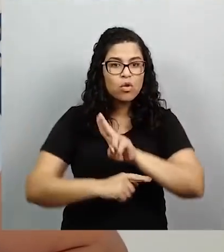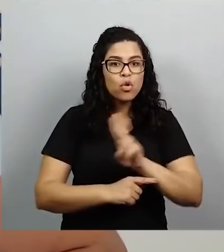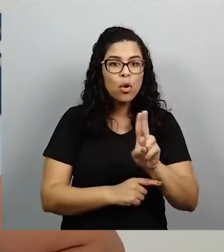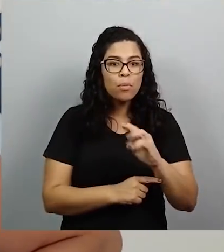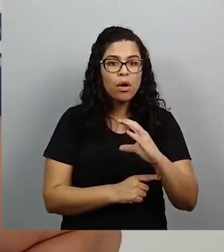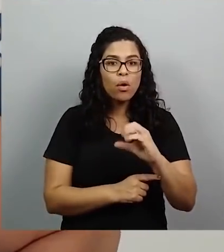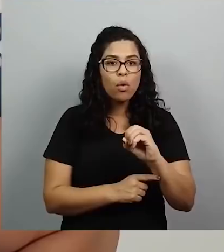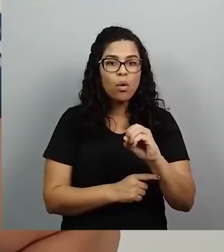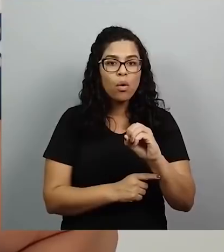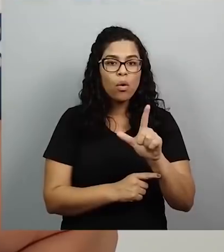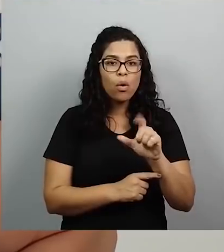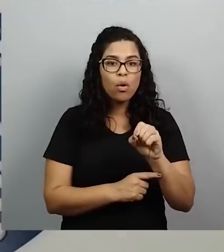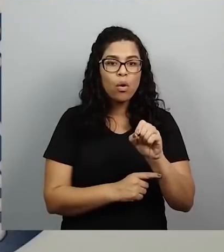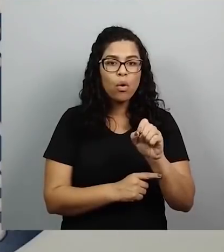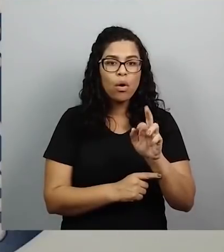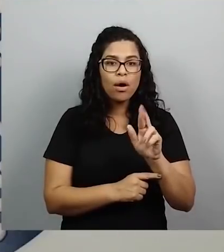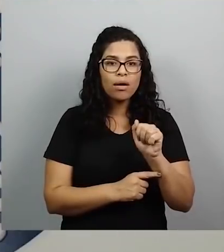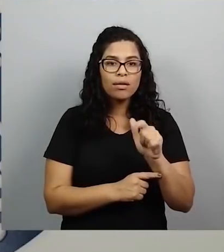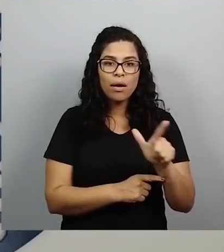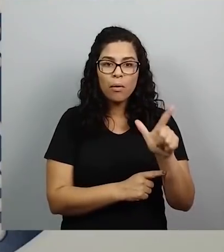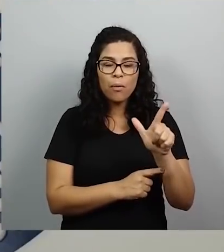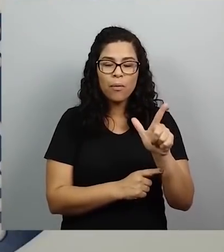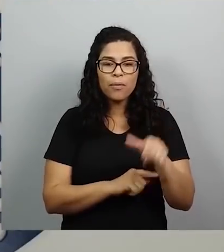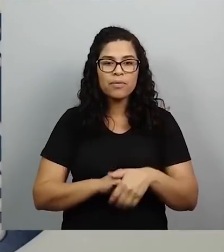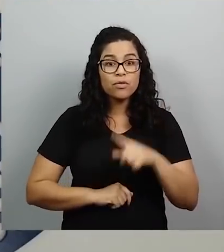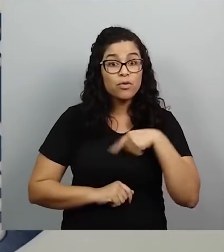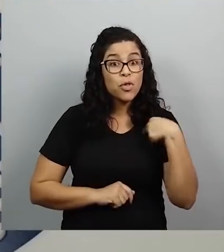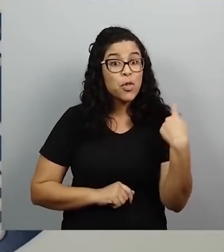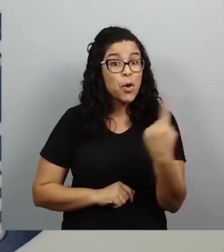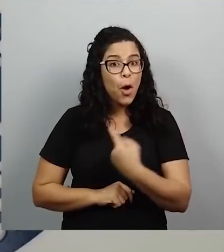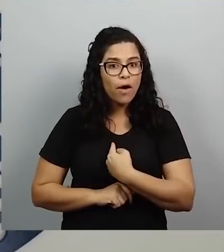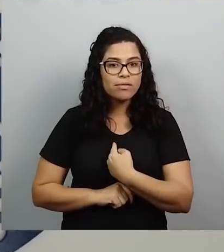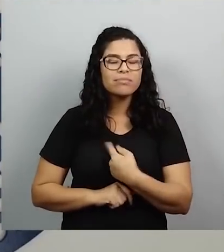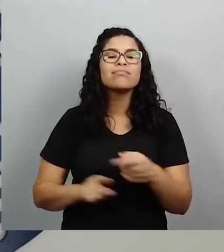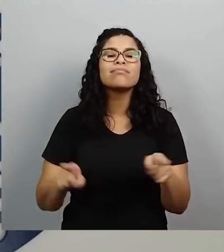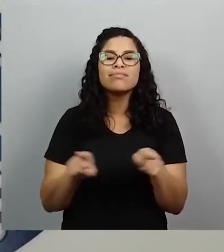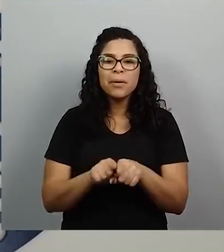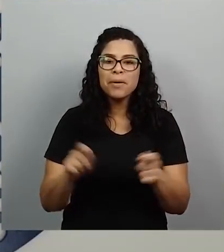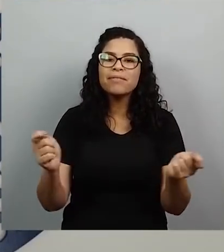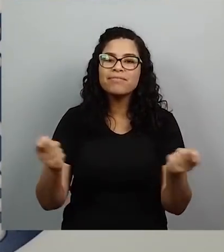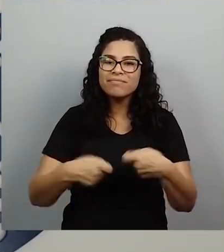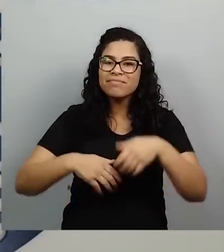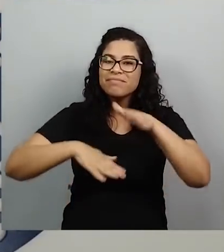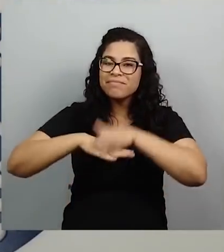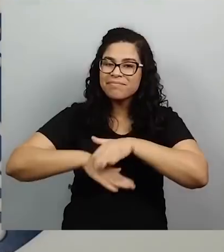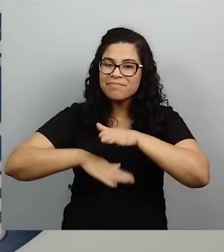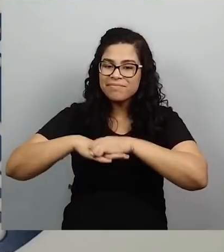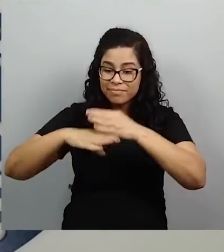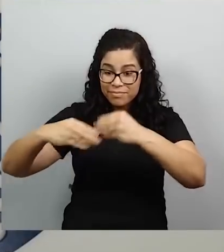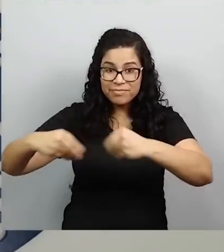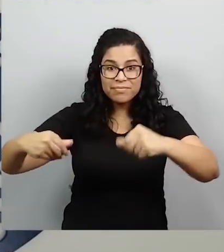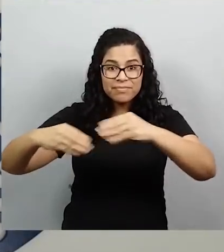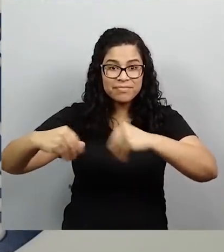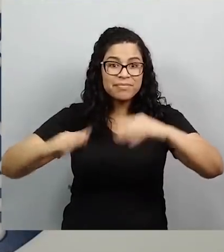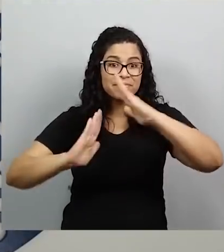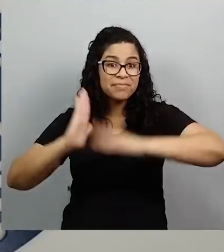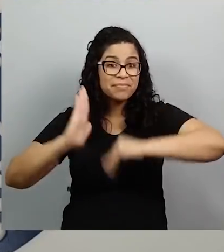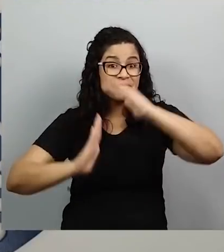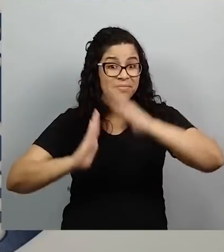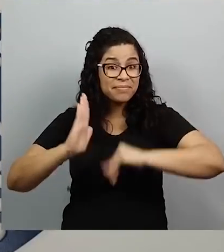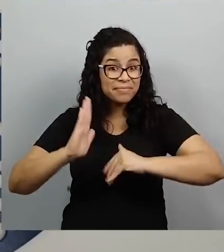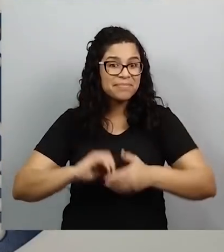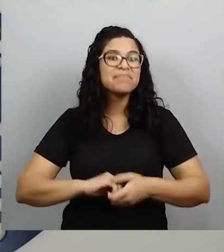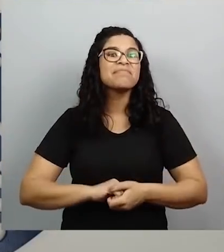que se chama coloral? Nós também podemos fazer tinta com terra. Vocês